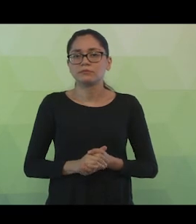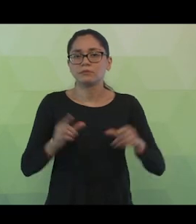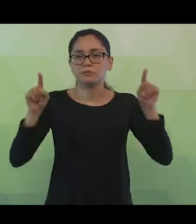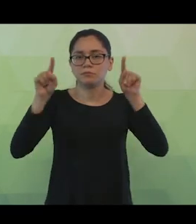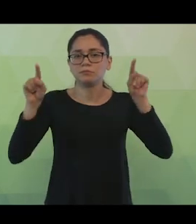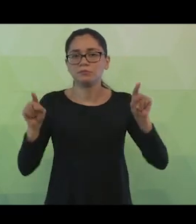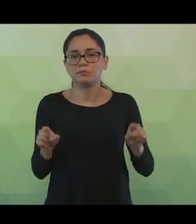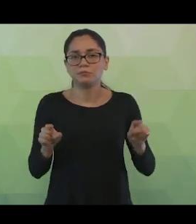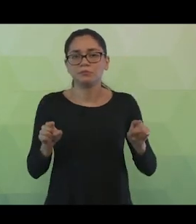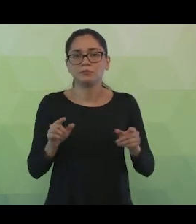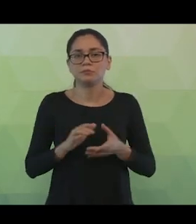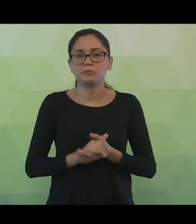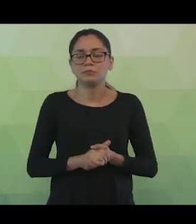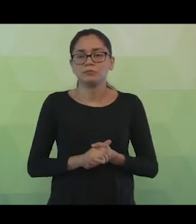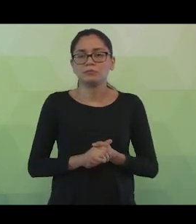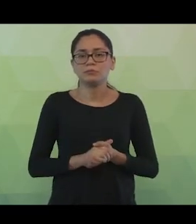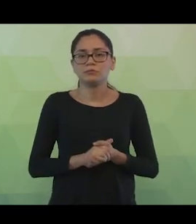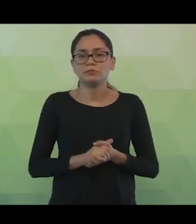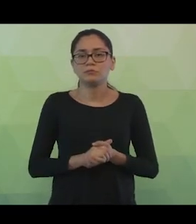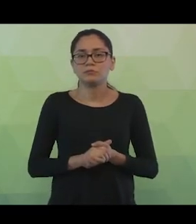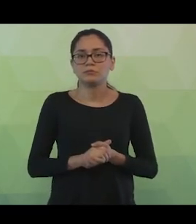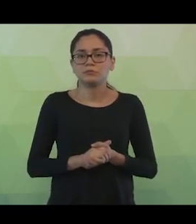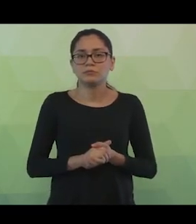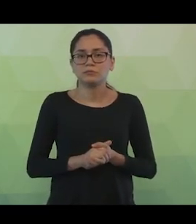entre parênteses,